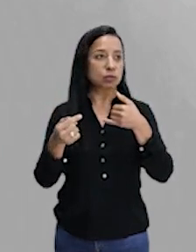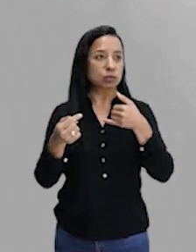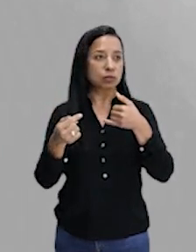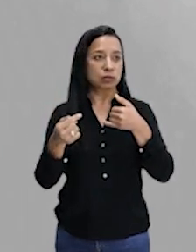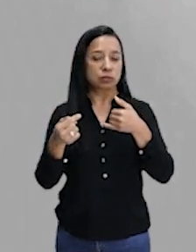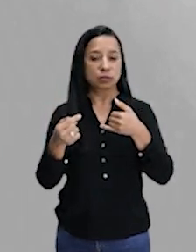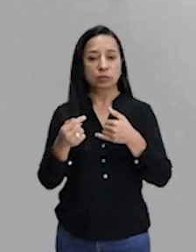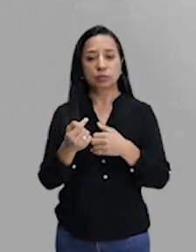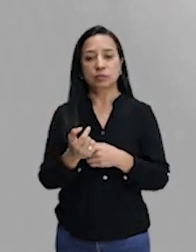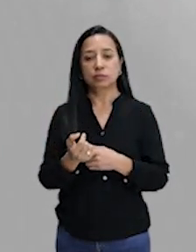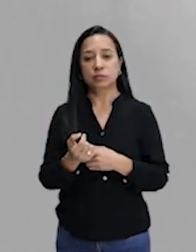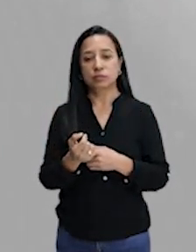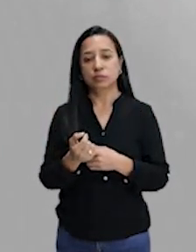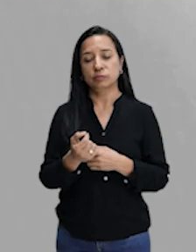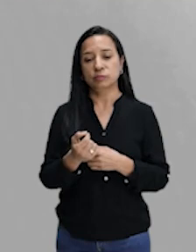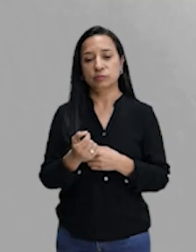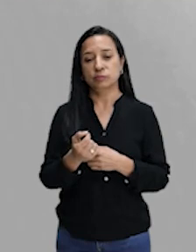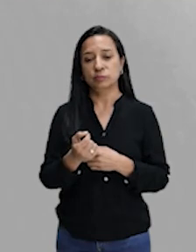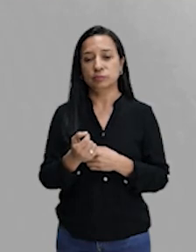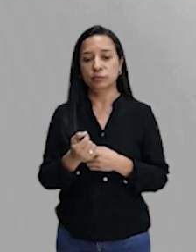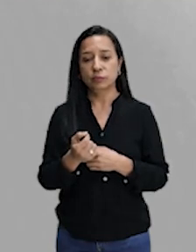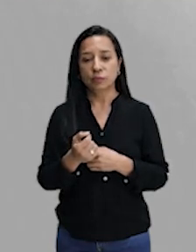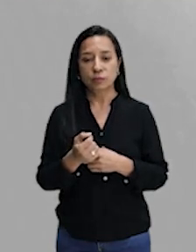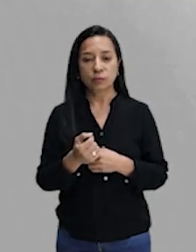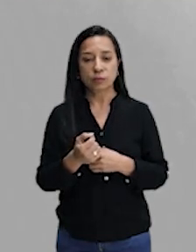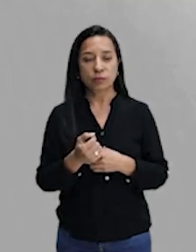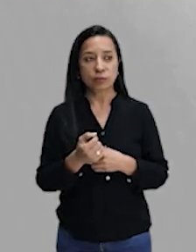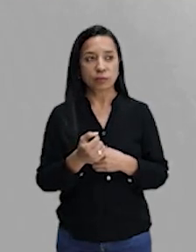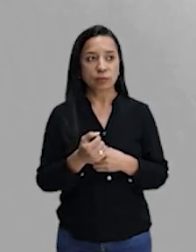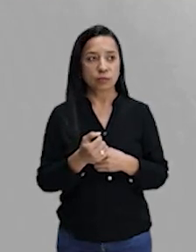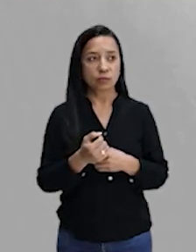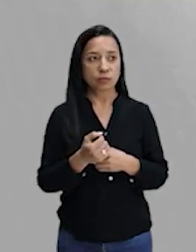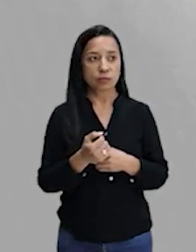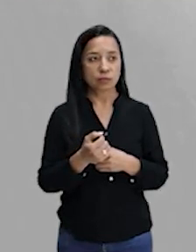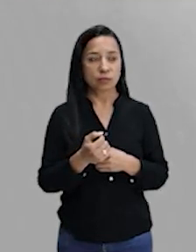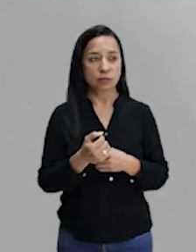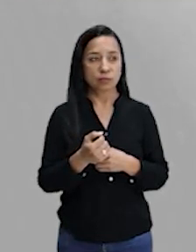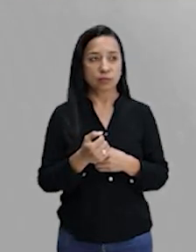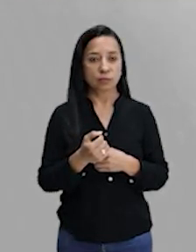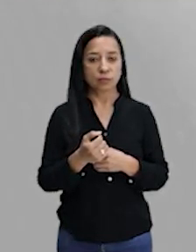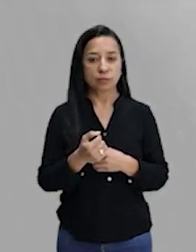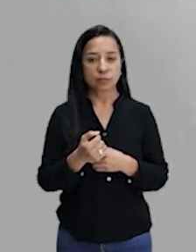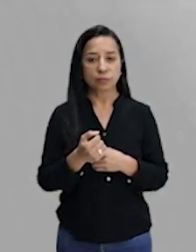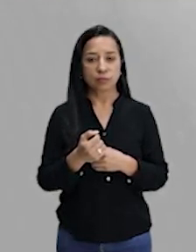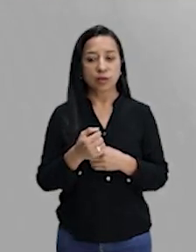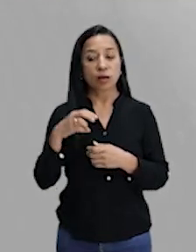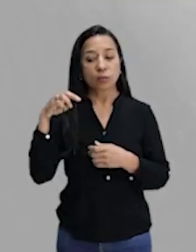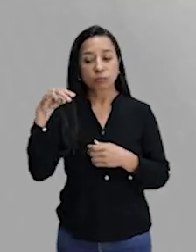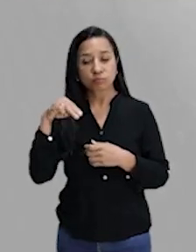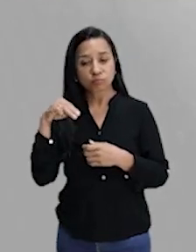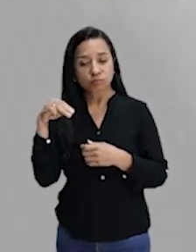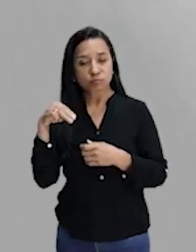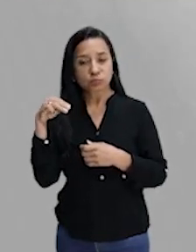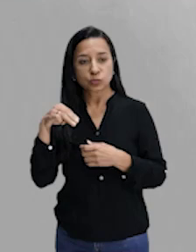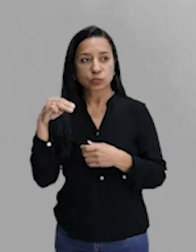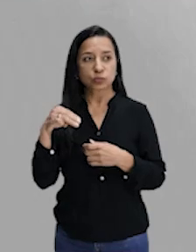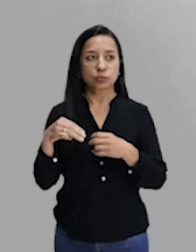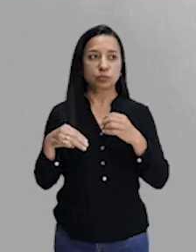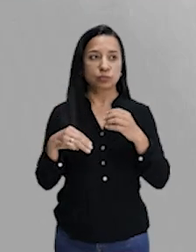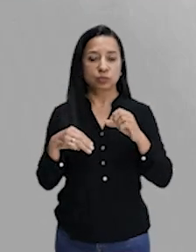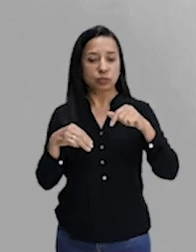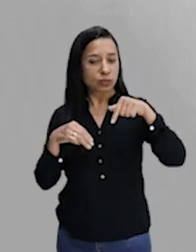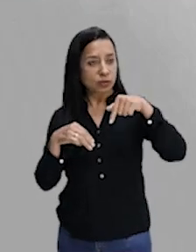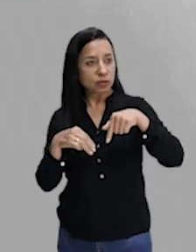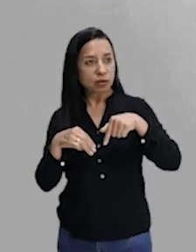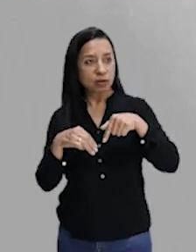12,0 mesmo que 12 e isso a cada minuto a cada minuto ou seja